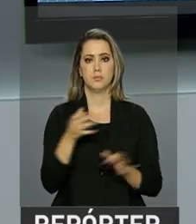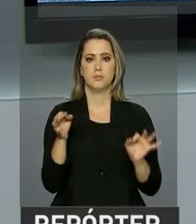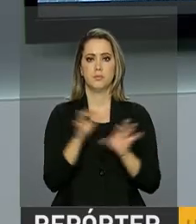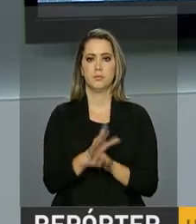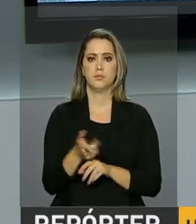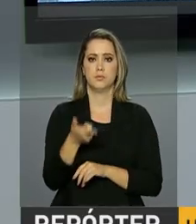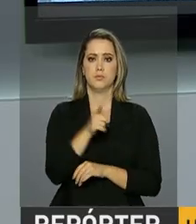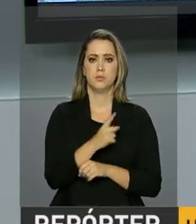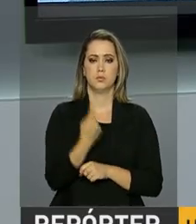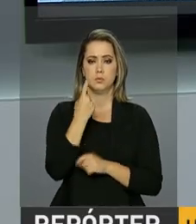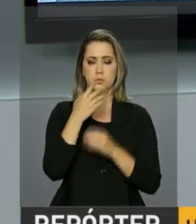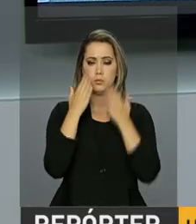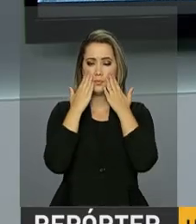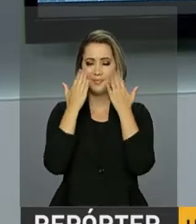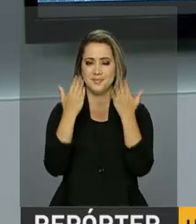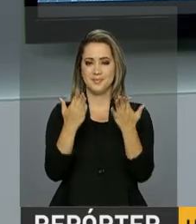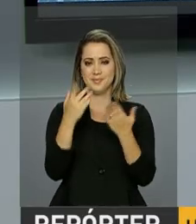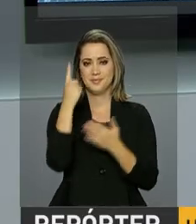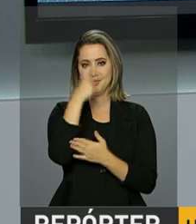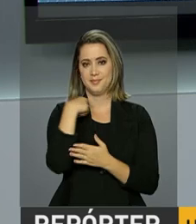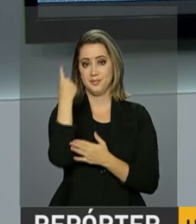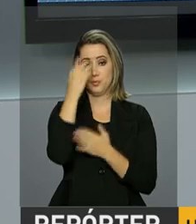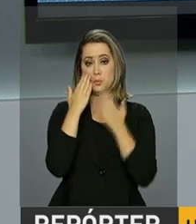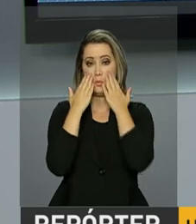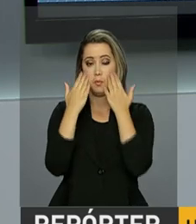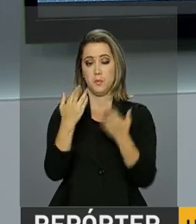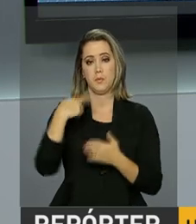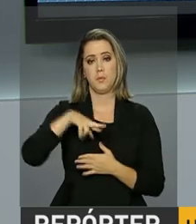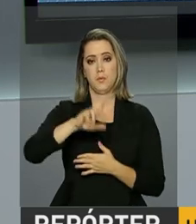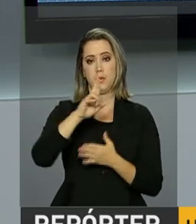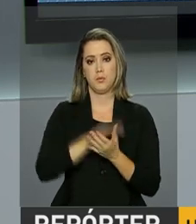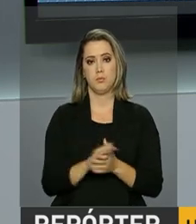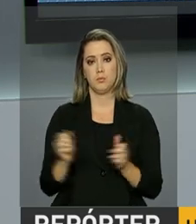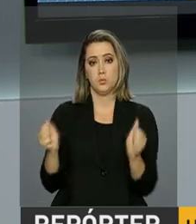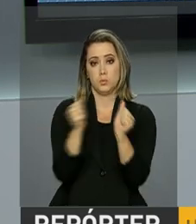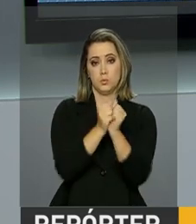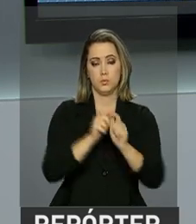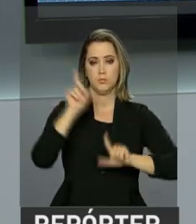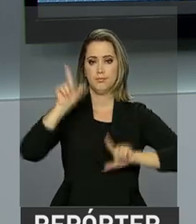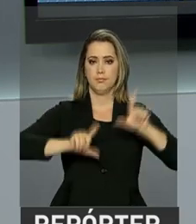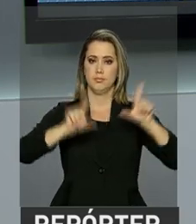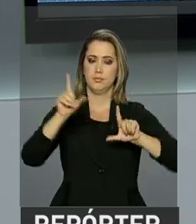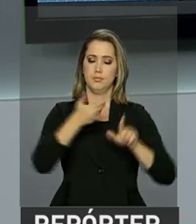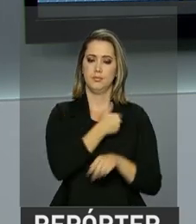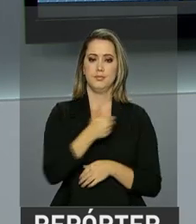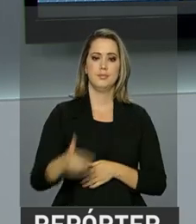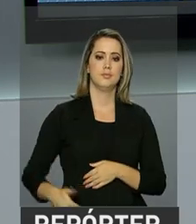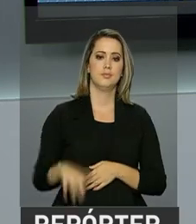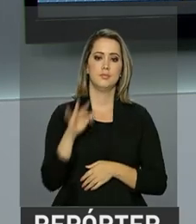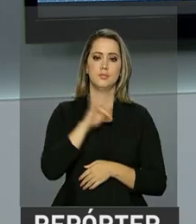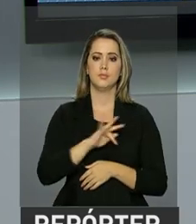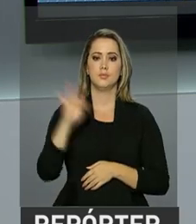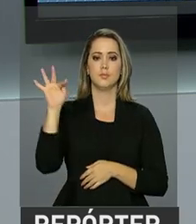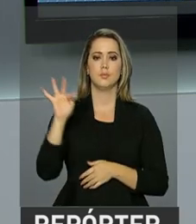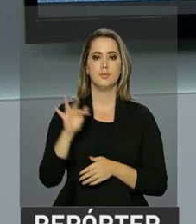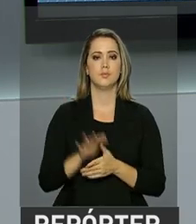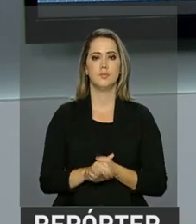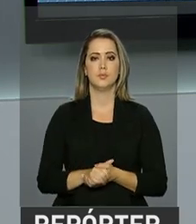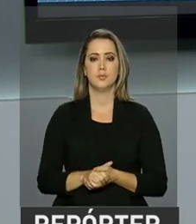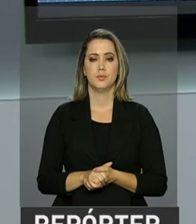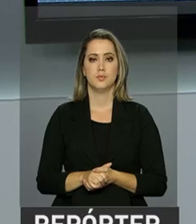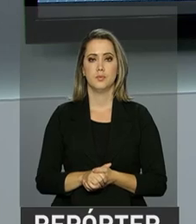aqui e voltamos em uma hora na próxima edição do repórter nbr continue com a gente aqui na nbr a tv do governo